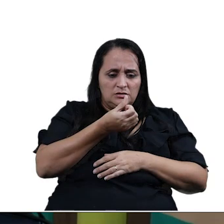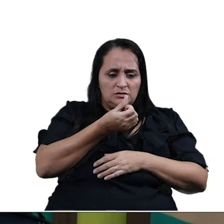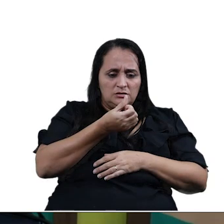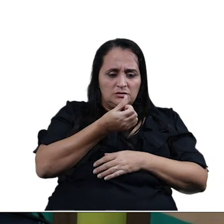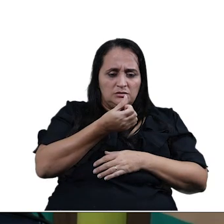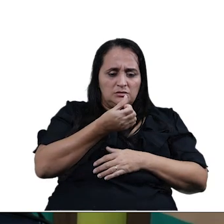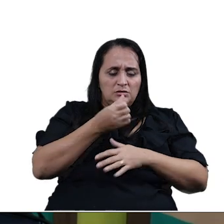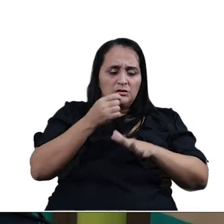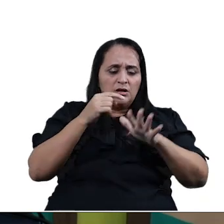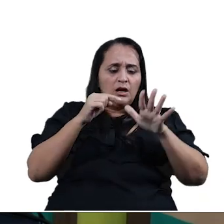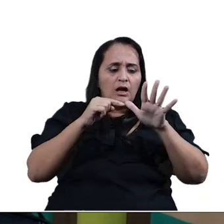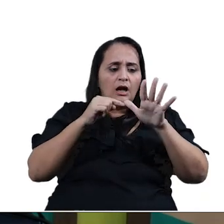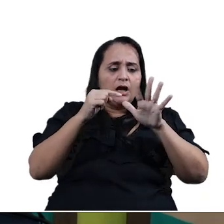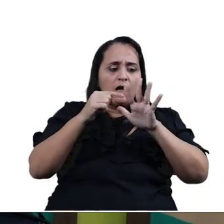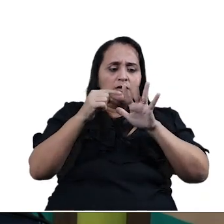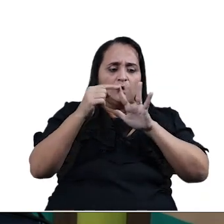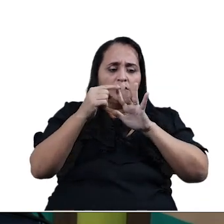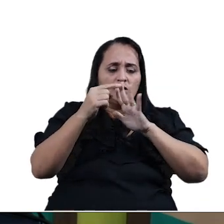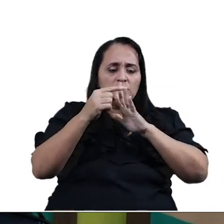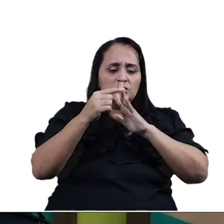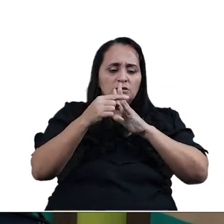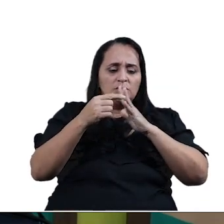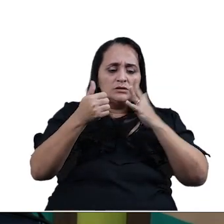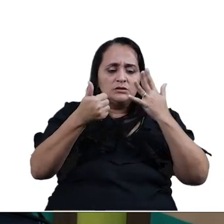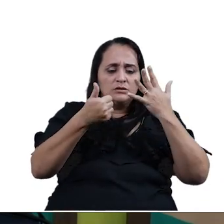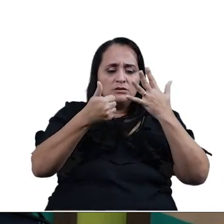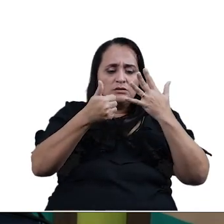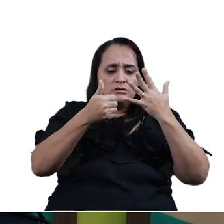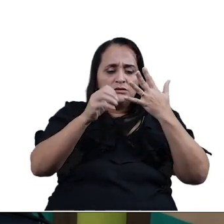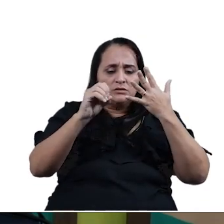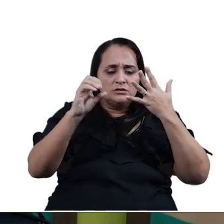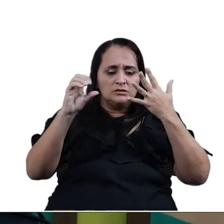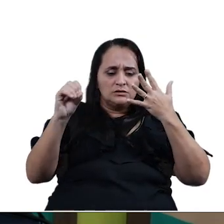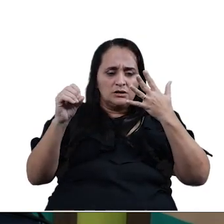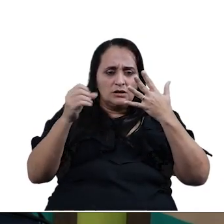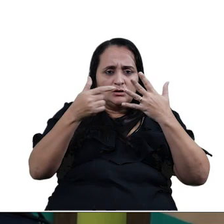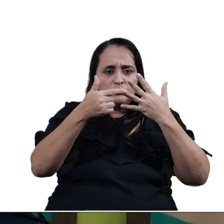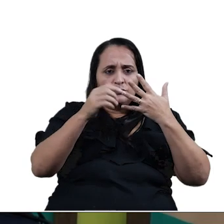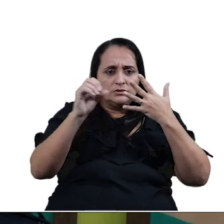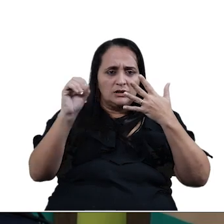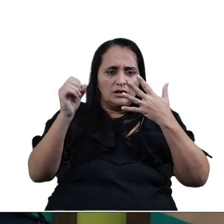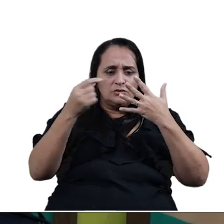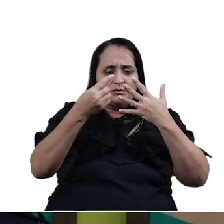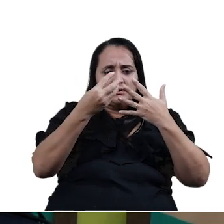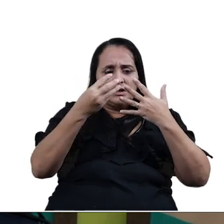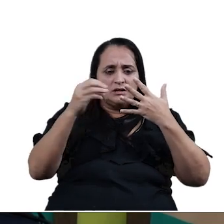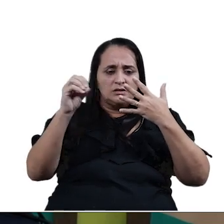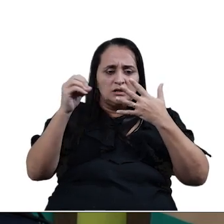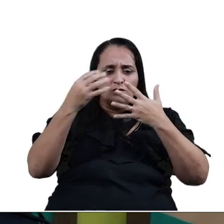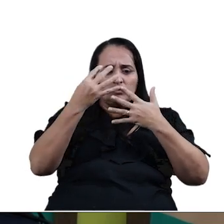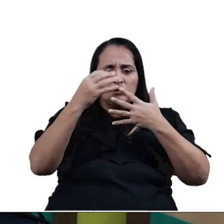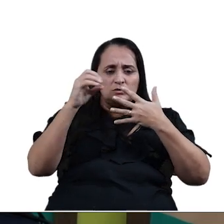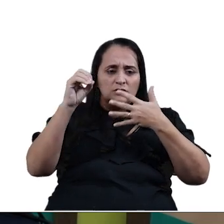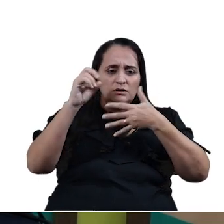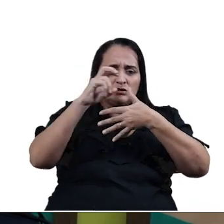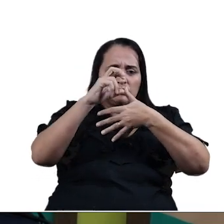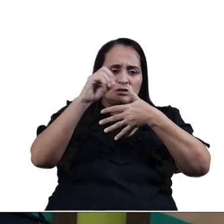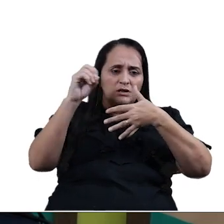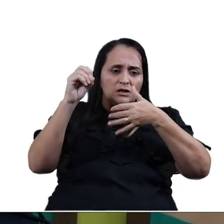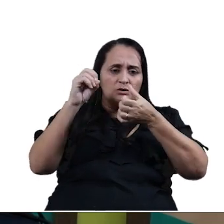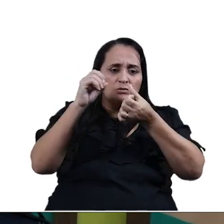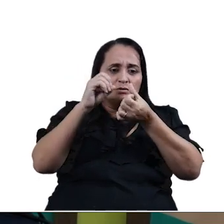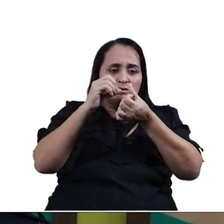6 dedinhos, cada dedinho vale 100. 100, 200, 300, 400, 500,